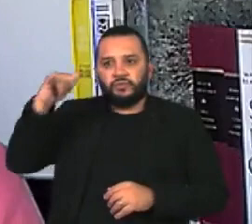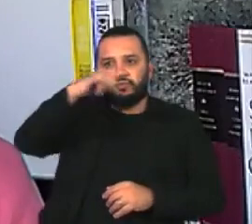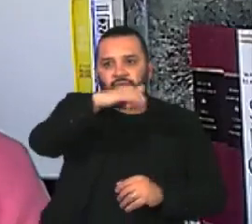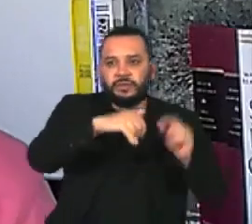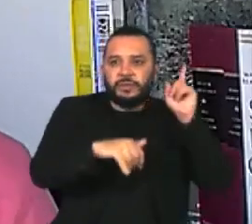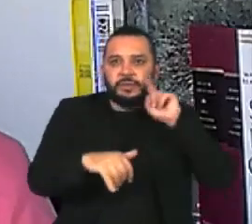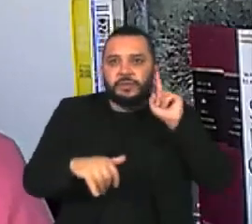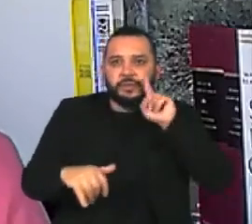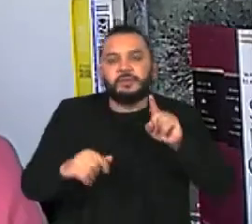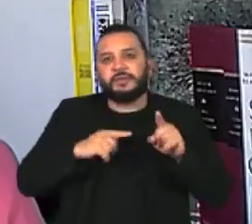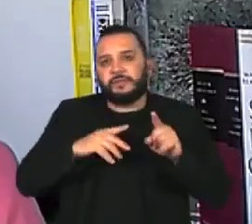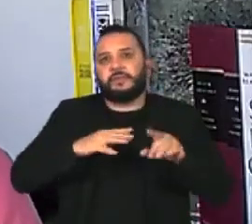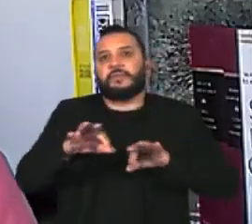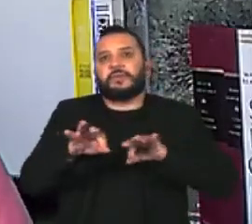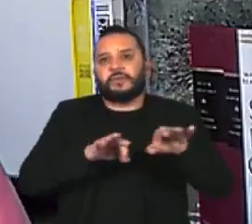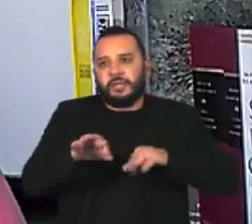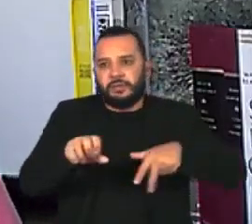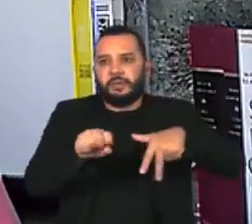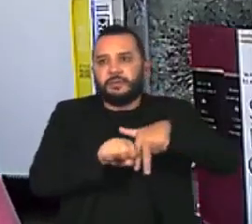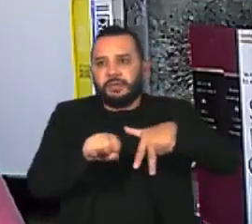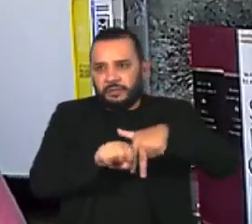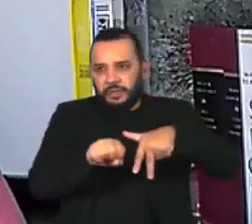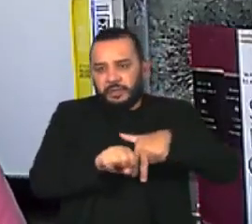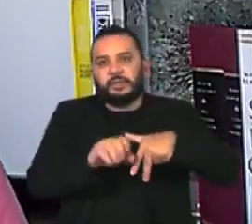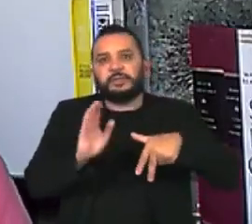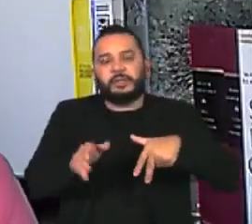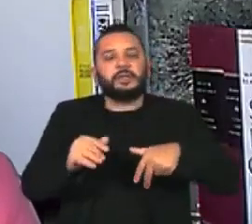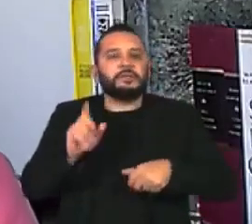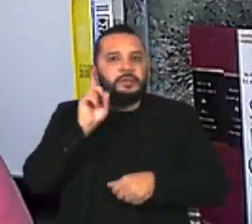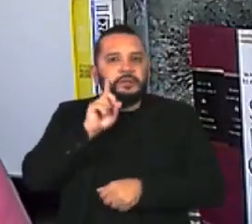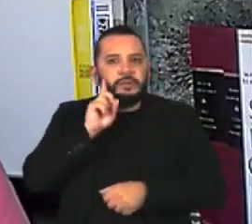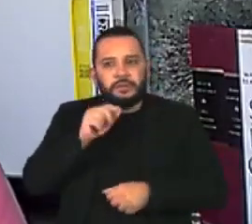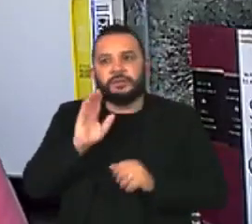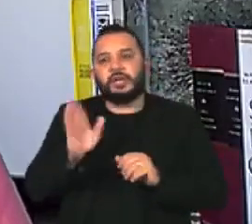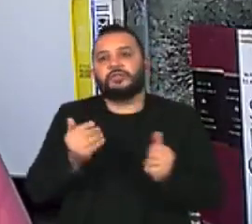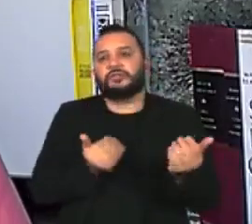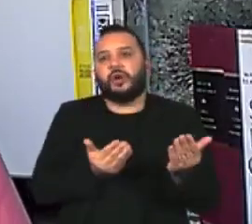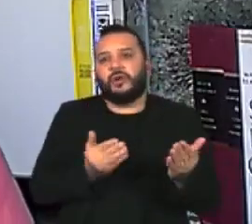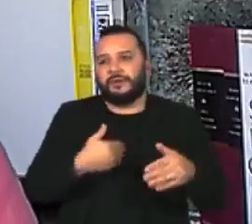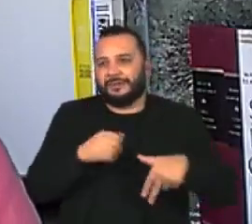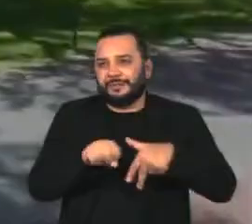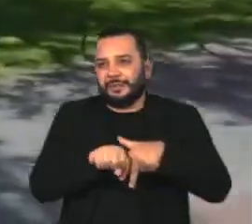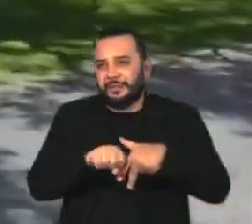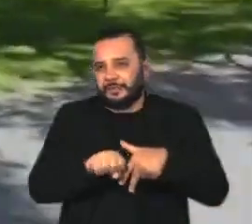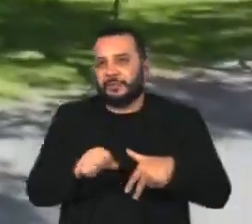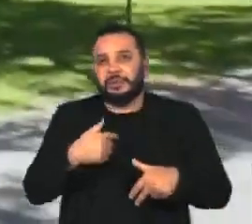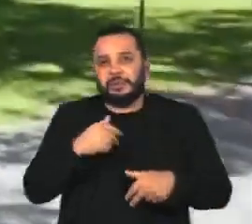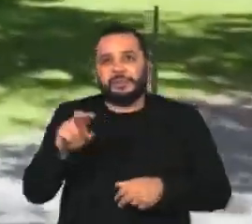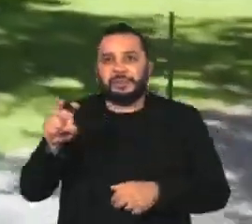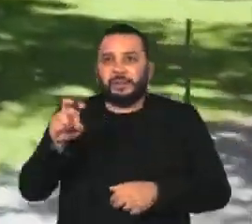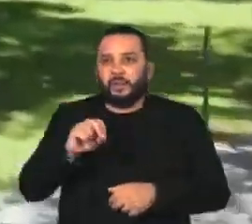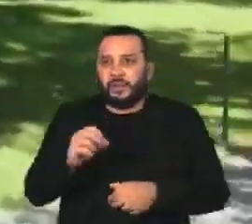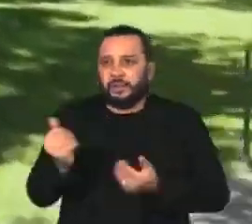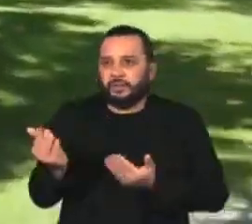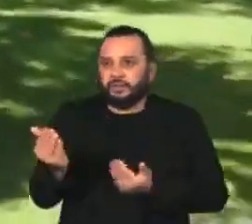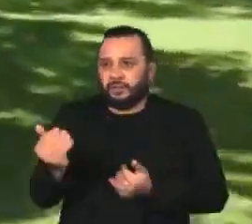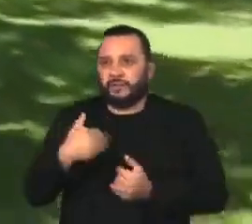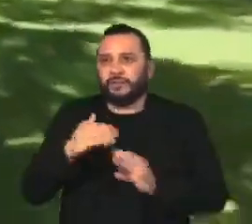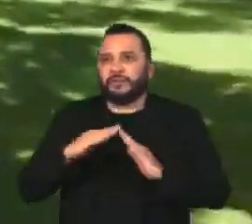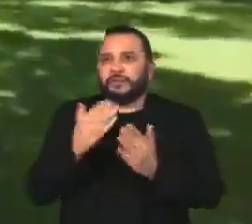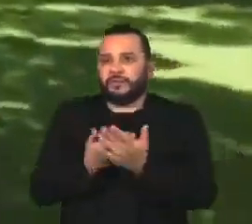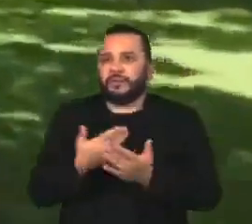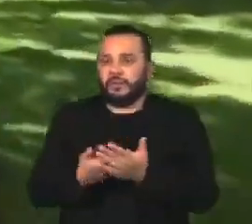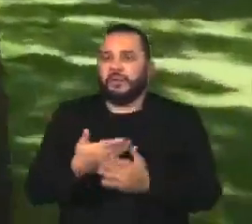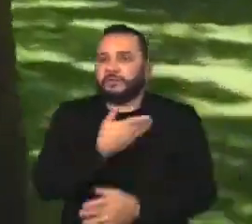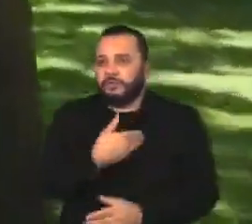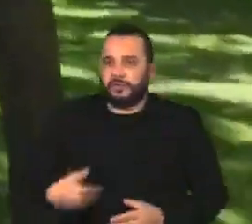foi através de um programa da Embaixada dos Estados Unidos no Brasil, chamado Jovens Embaixadores, que traz 50 jovens de escolas